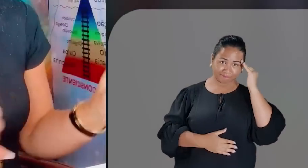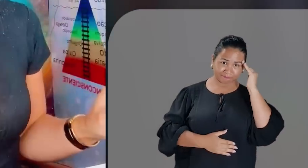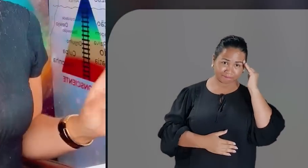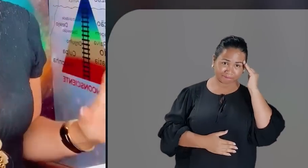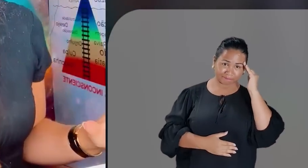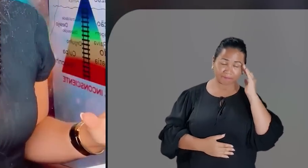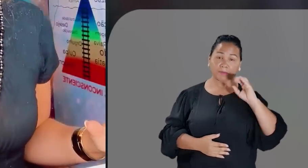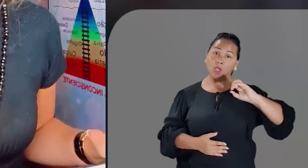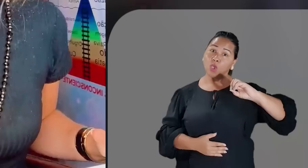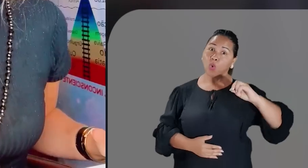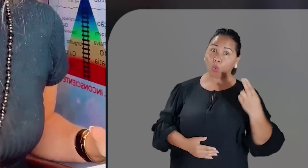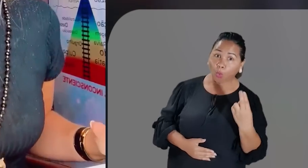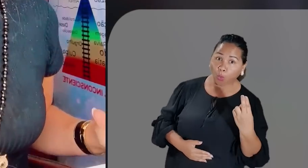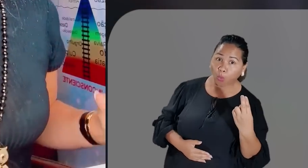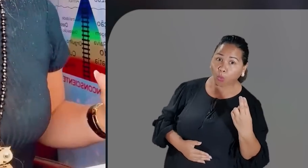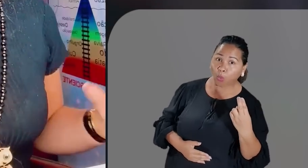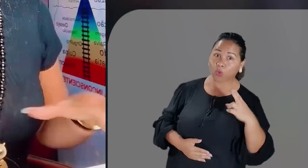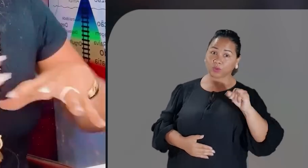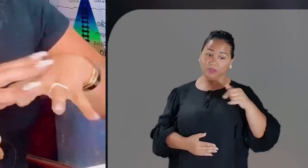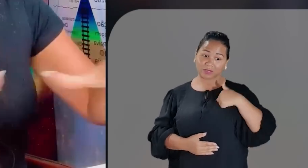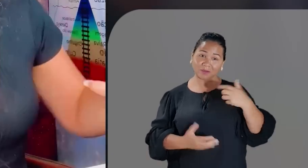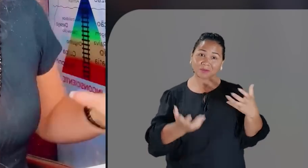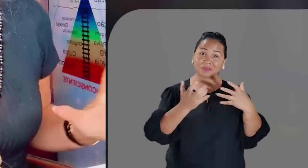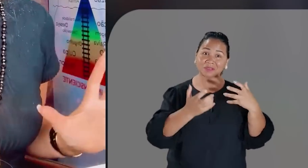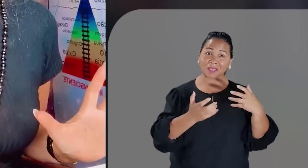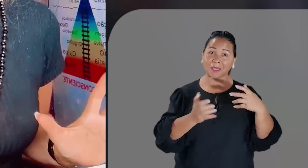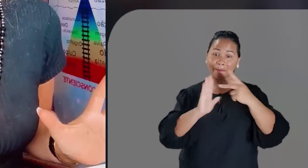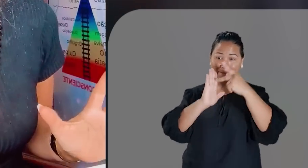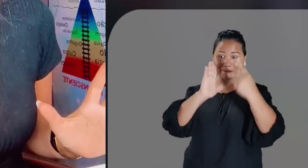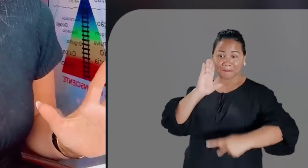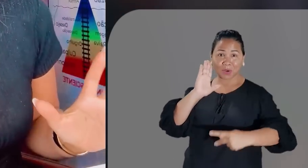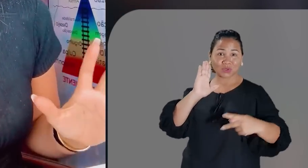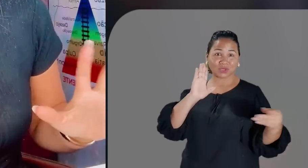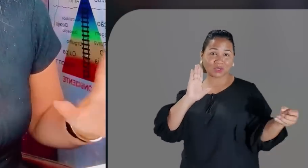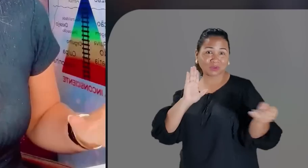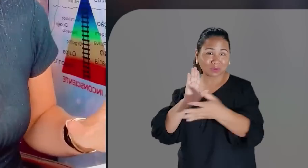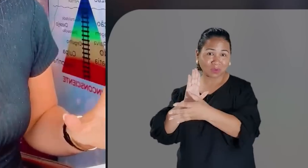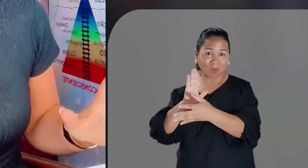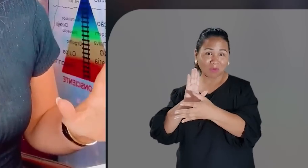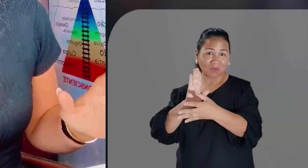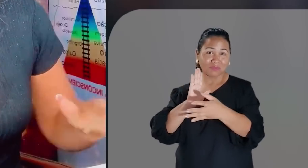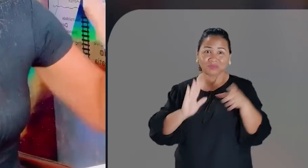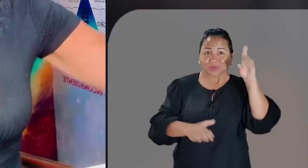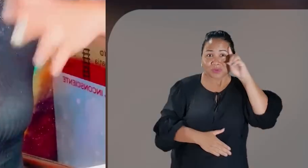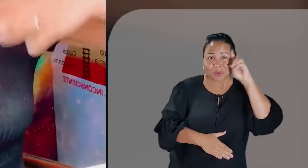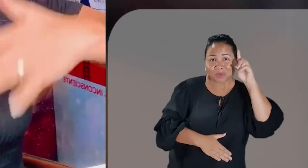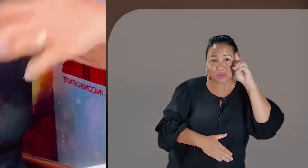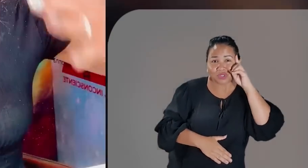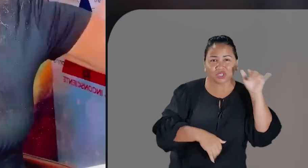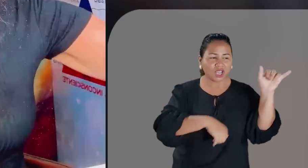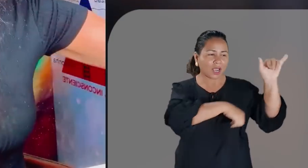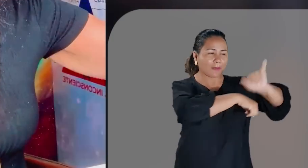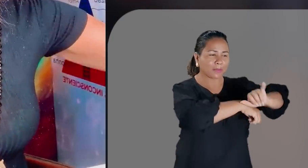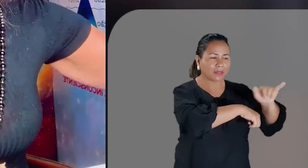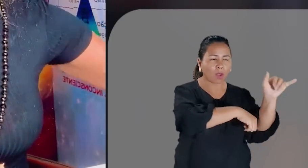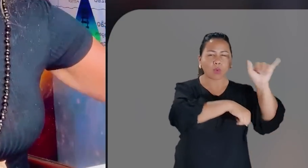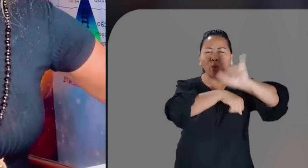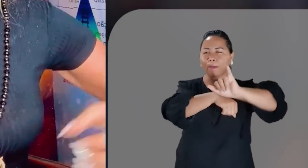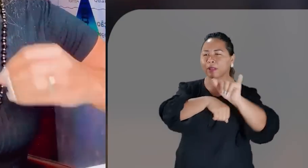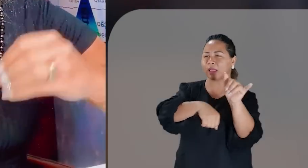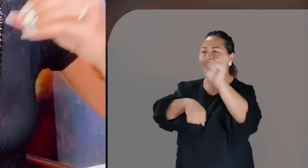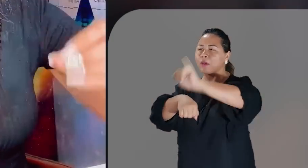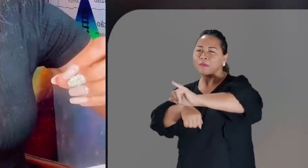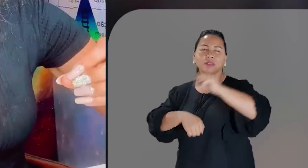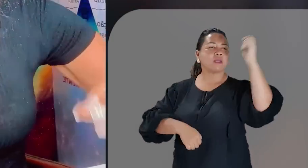posso cocriar um jatinho. Porque agora, se eu tiver um projeto aí de viajar o Brasil todo, palestrar cada dia numa capital